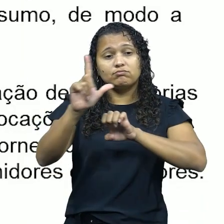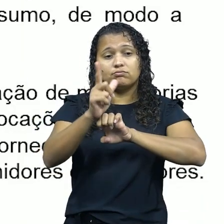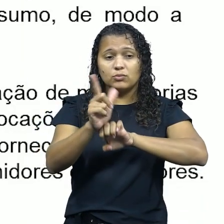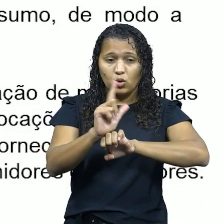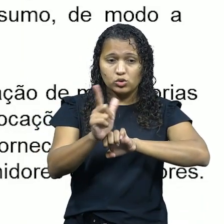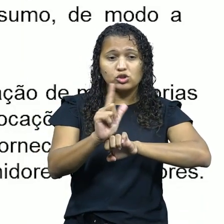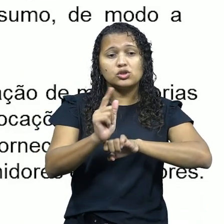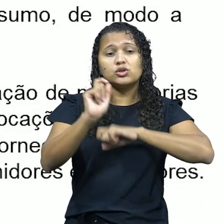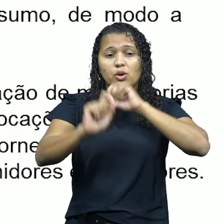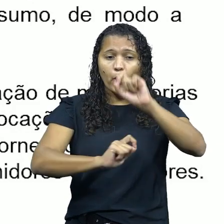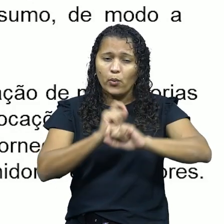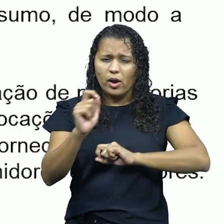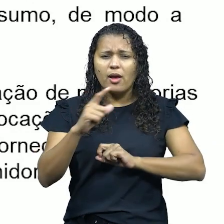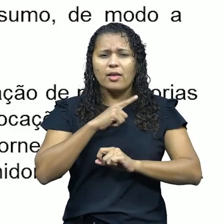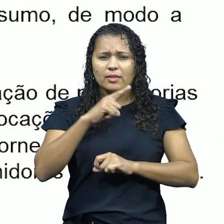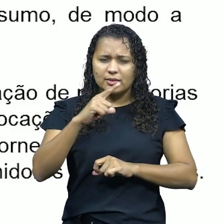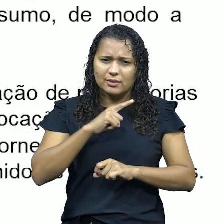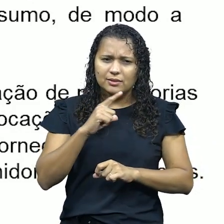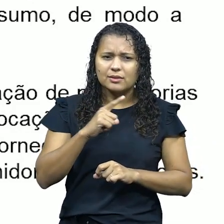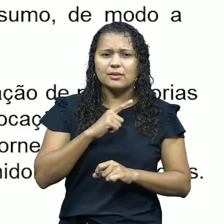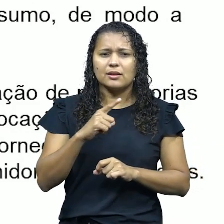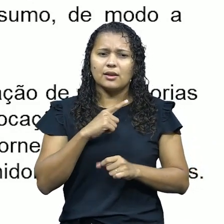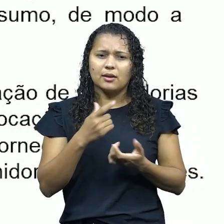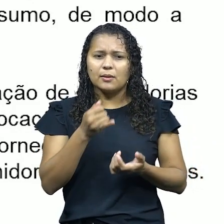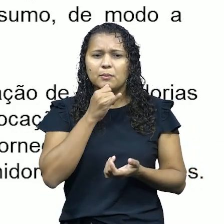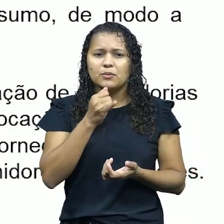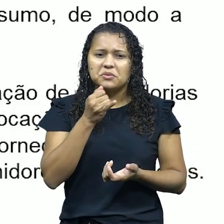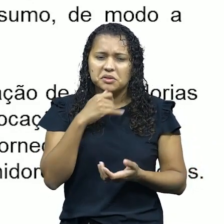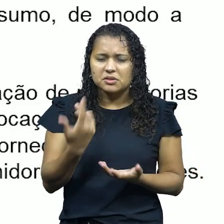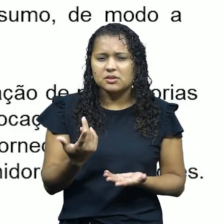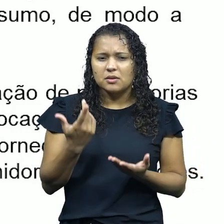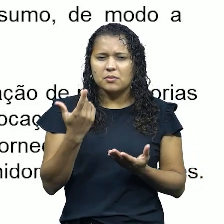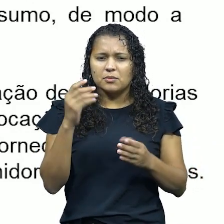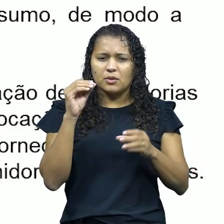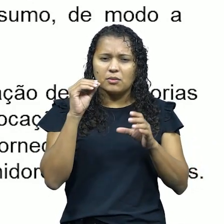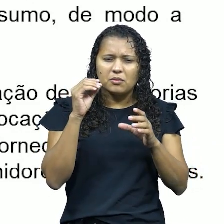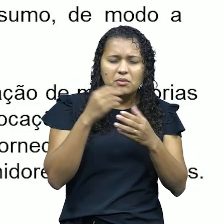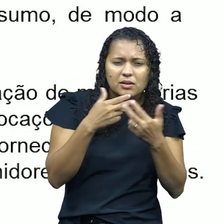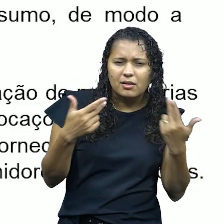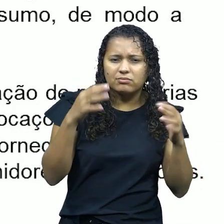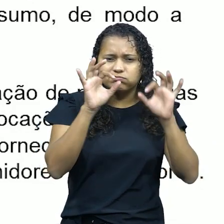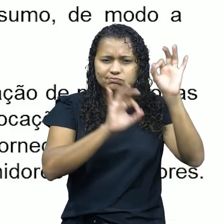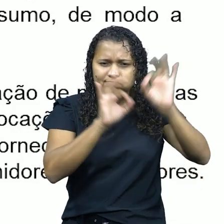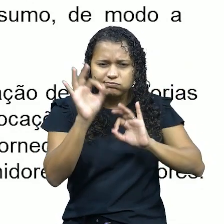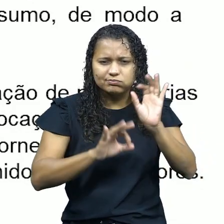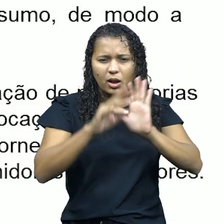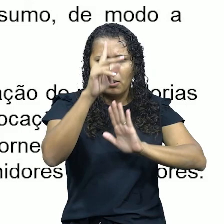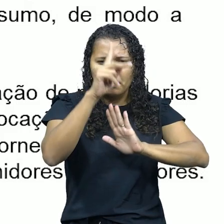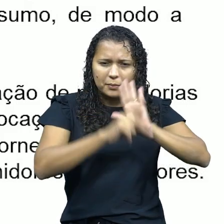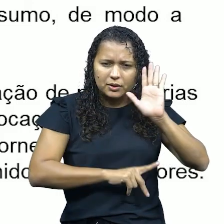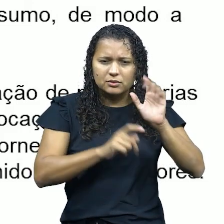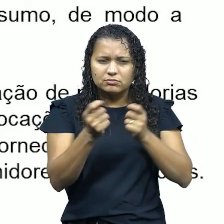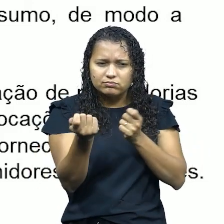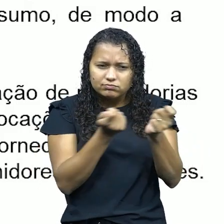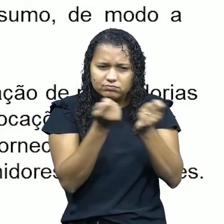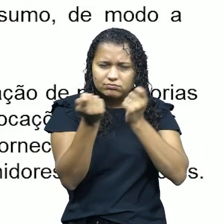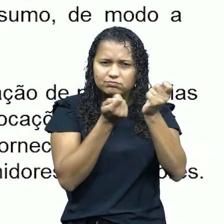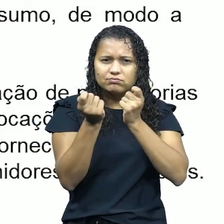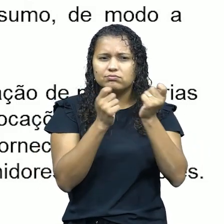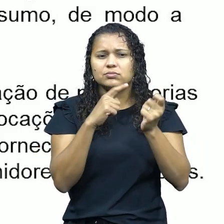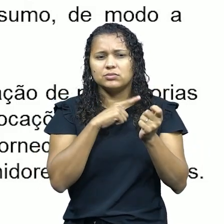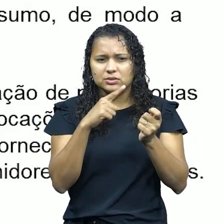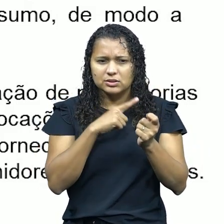é a parte da cadeia de suprimentos que planeja, implementa e controla de modo eficiente